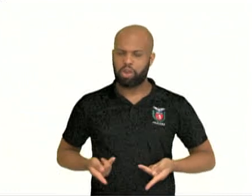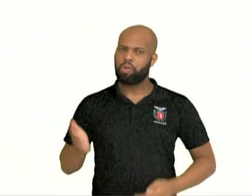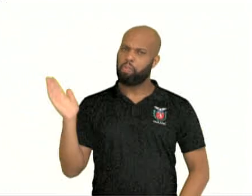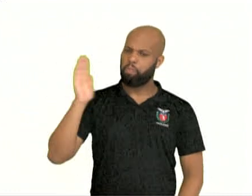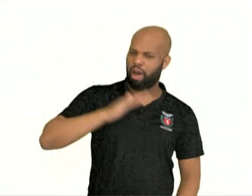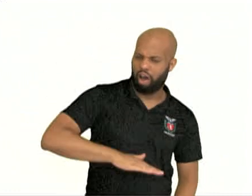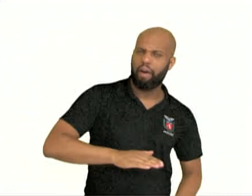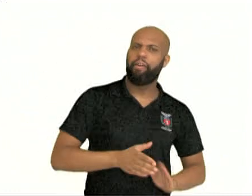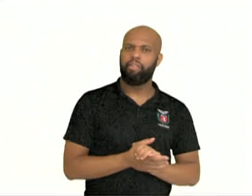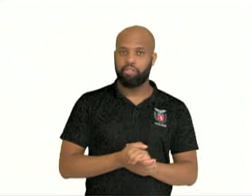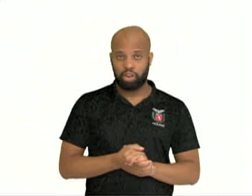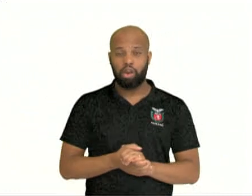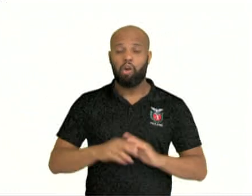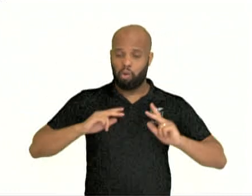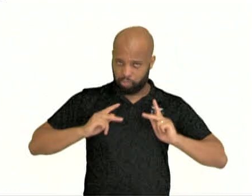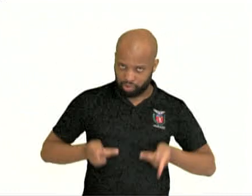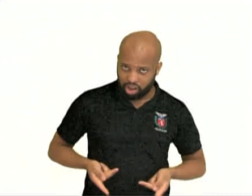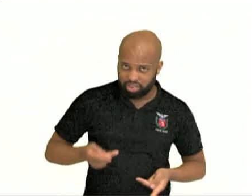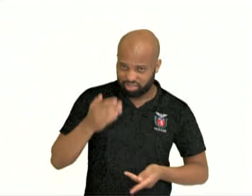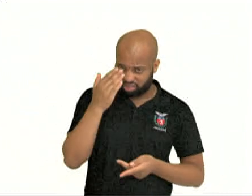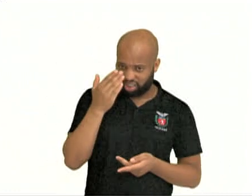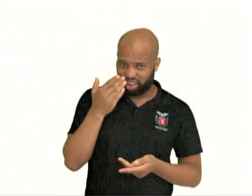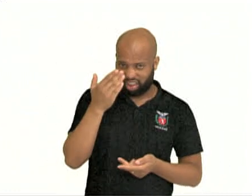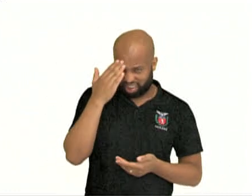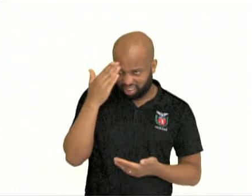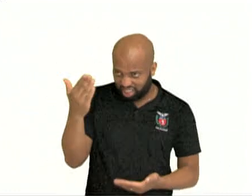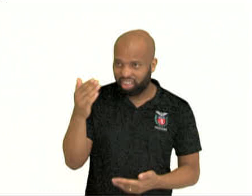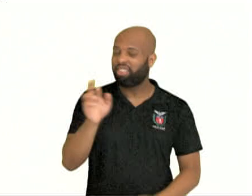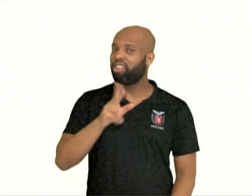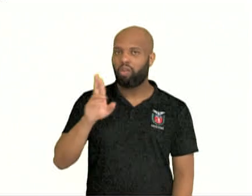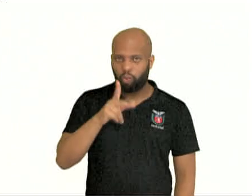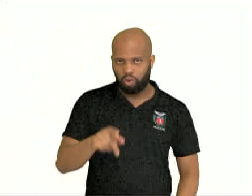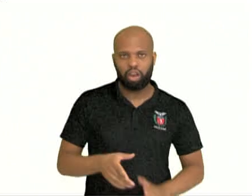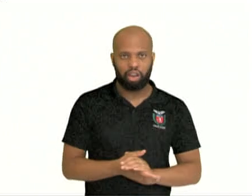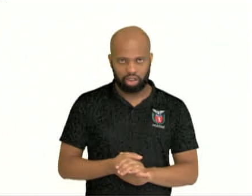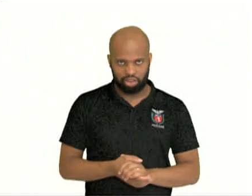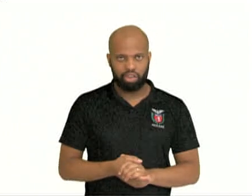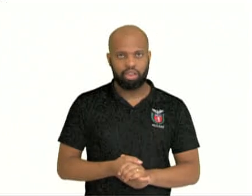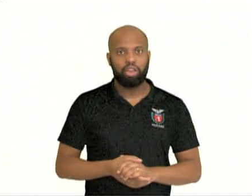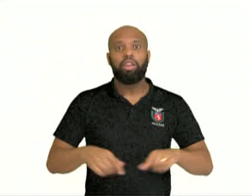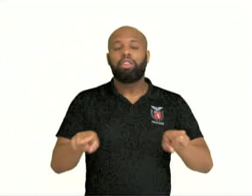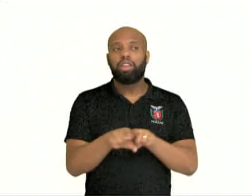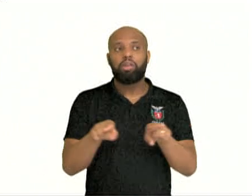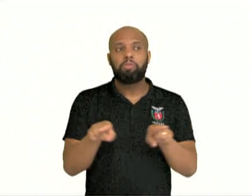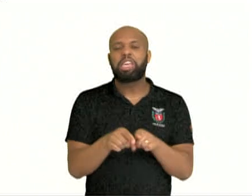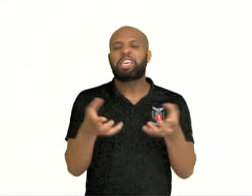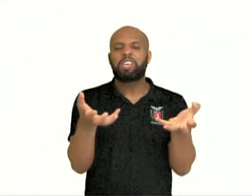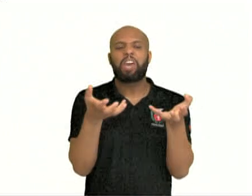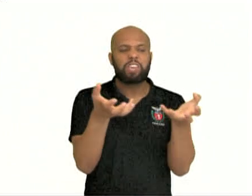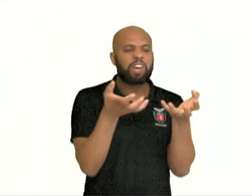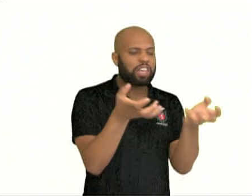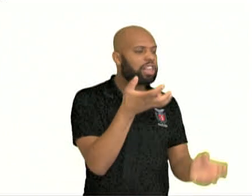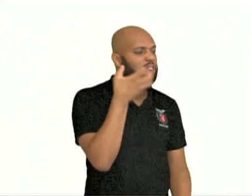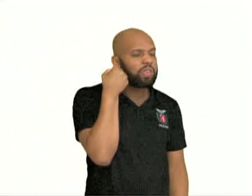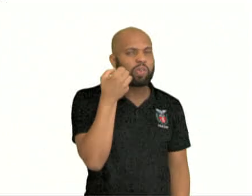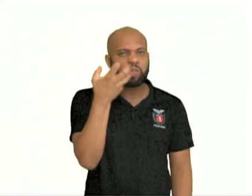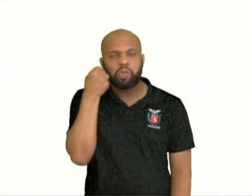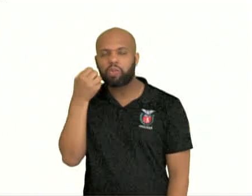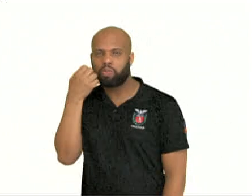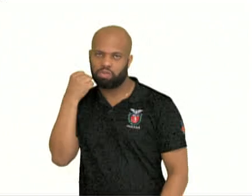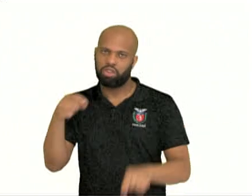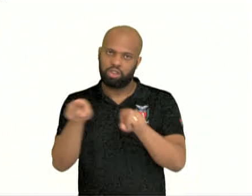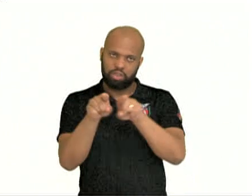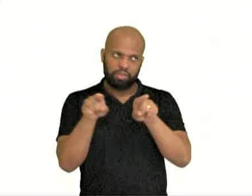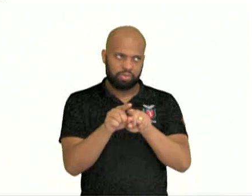volúveis, covardes ante os perigos, egoístas e ávidos de lucro. Isso